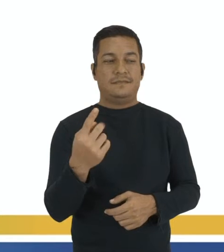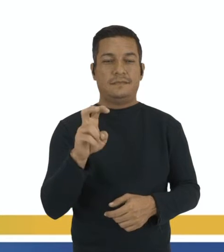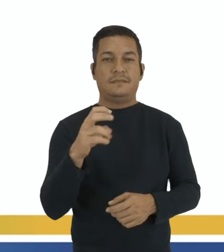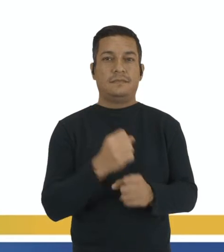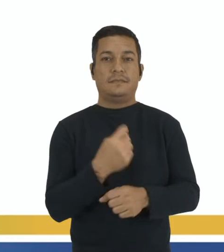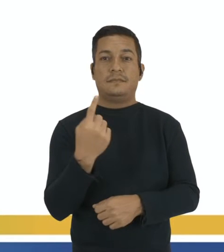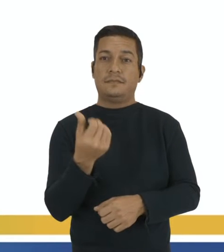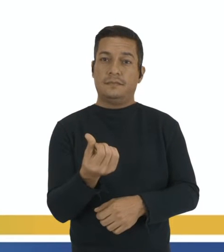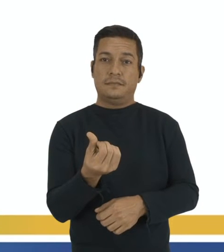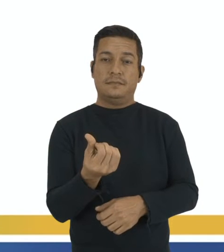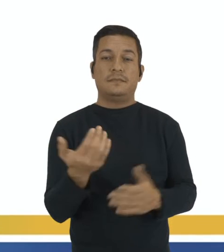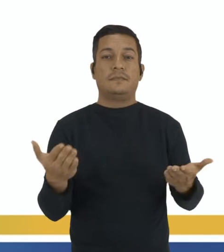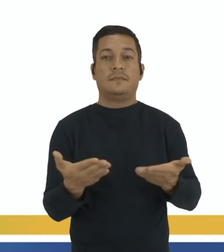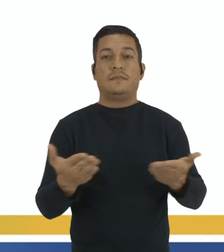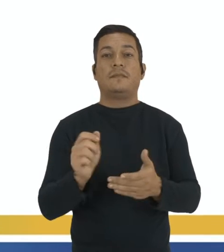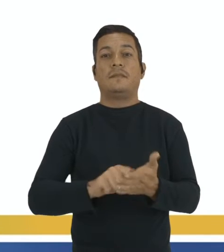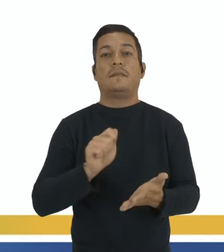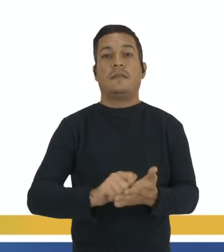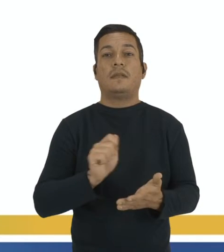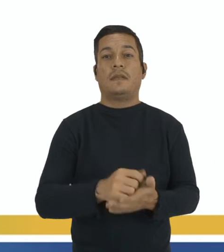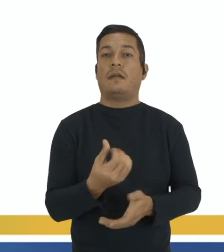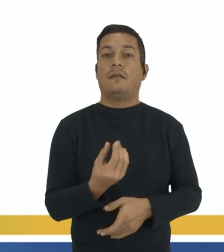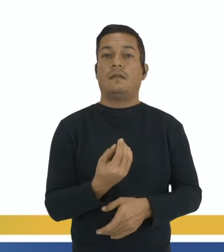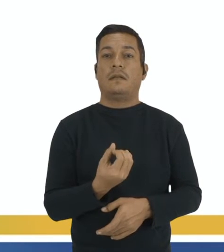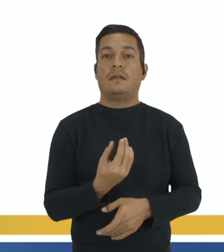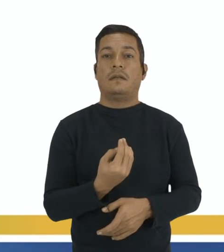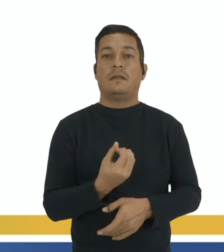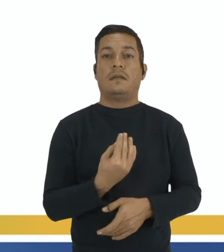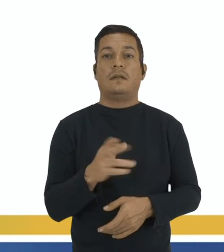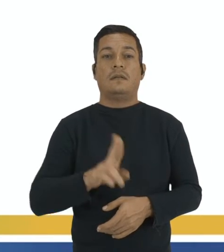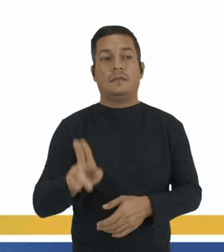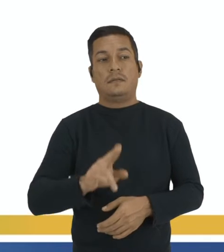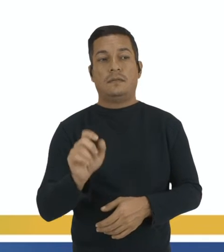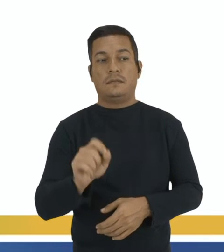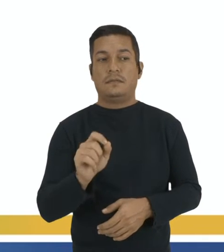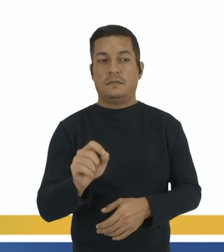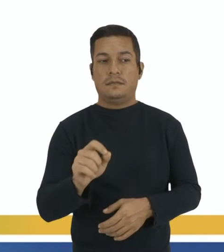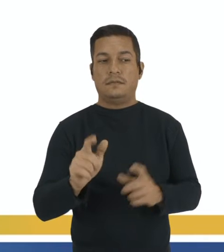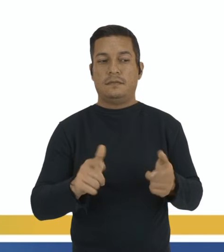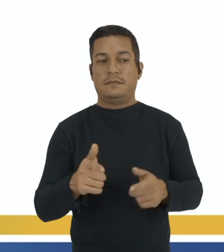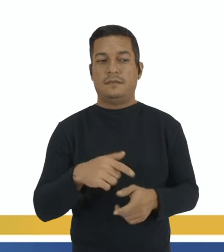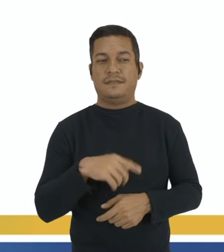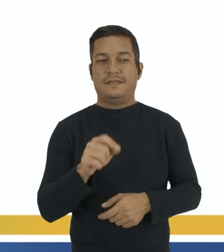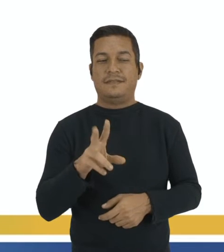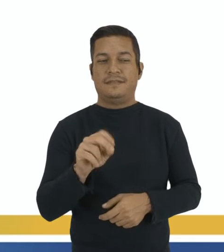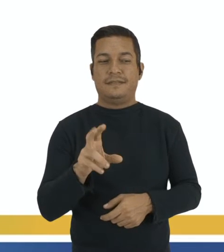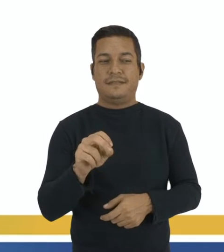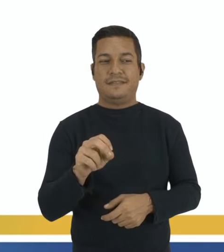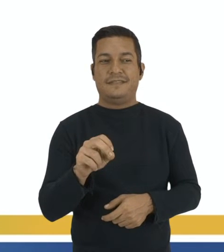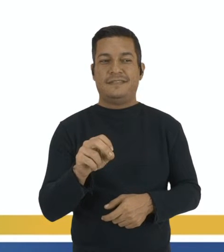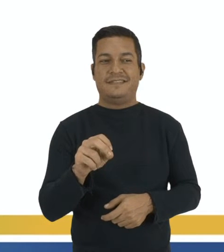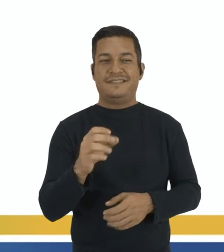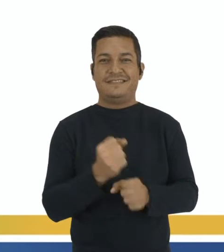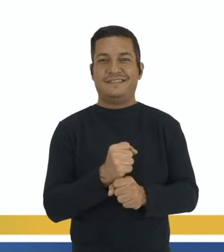mais 1, 6. Agora, para escrever o 60, nós usaríamos o quê? O L, que vale 50,